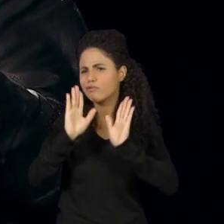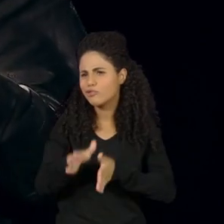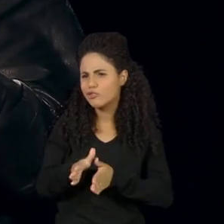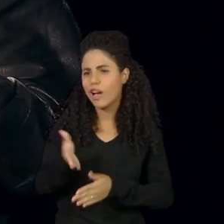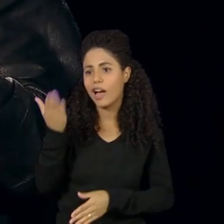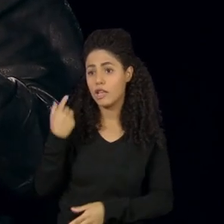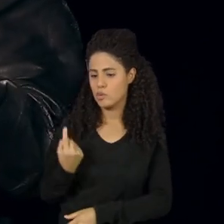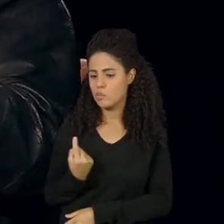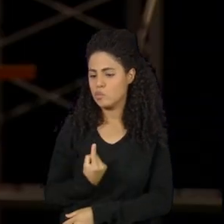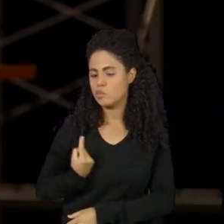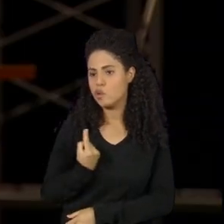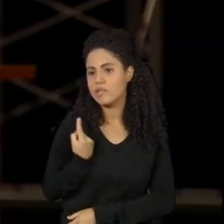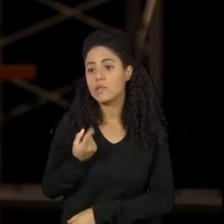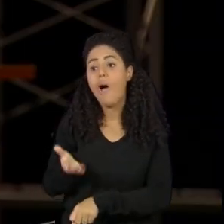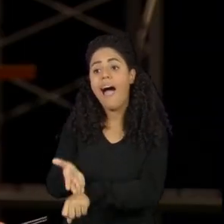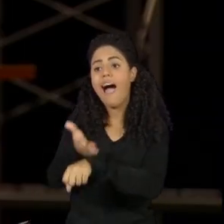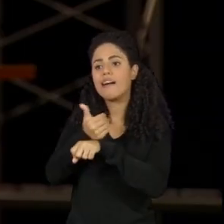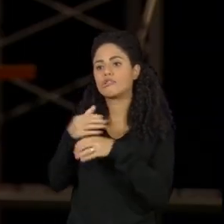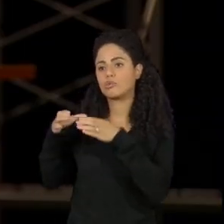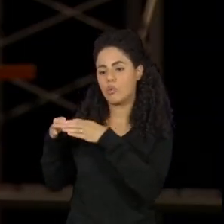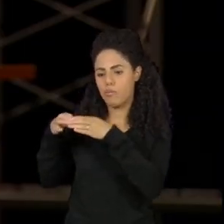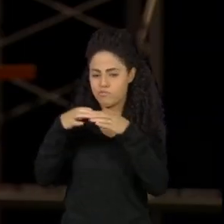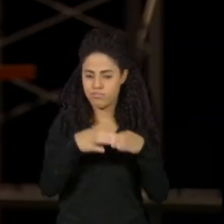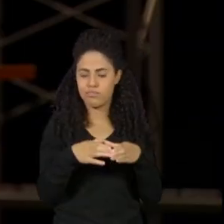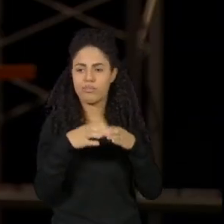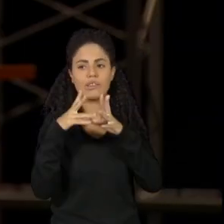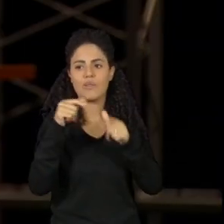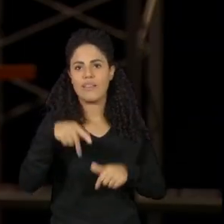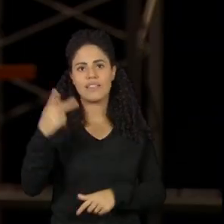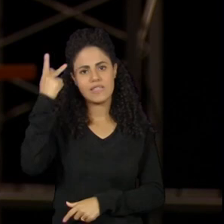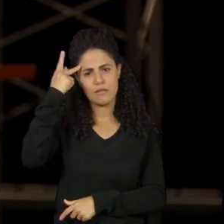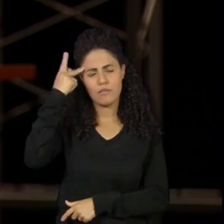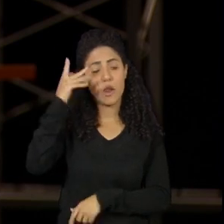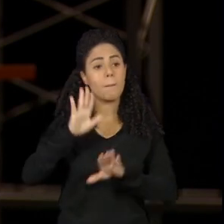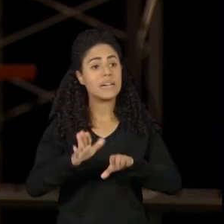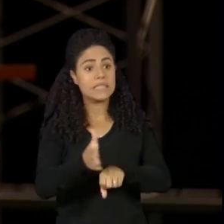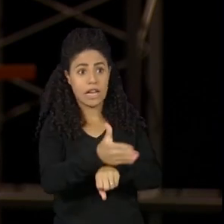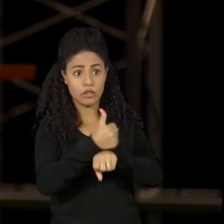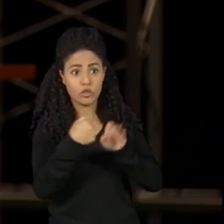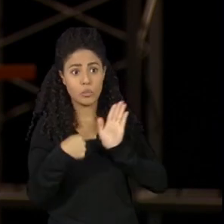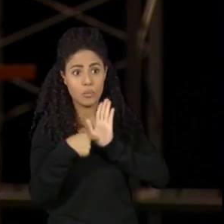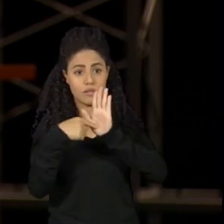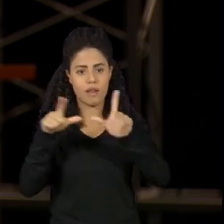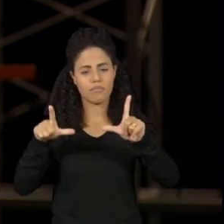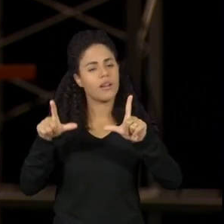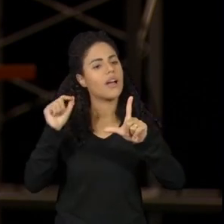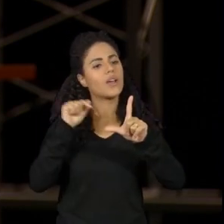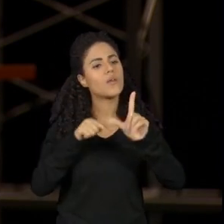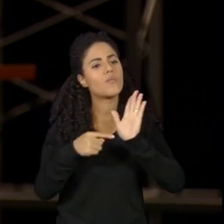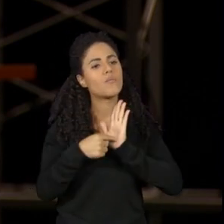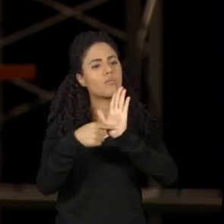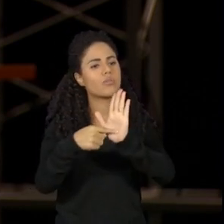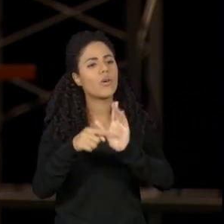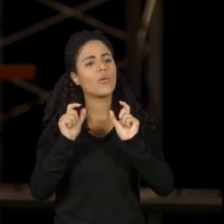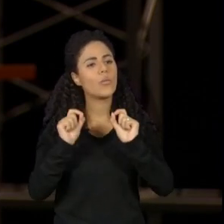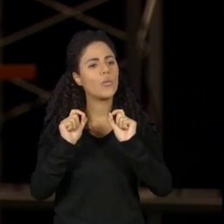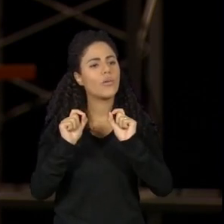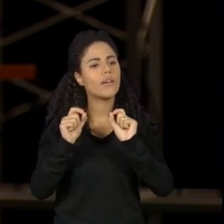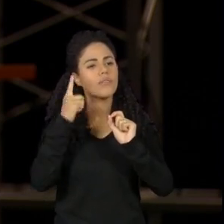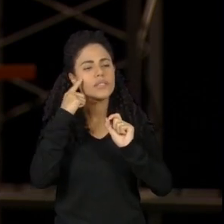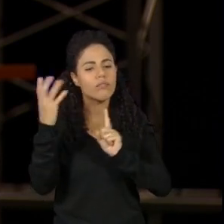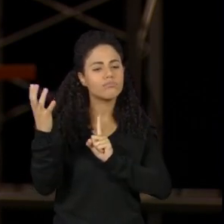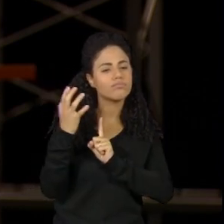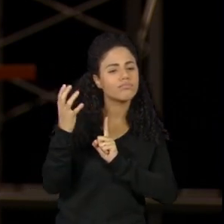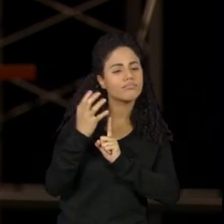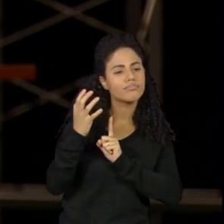vindo sozinho antes do grupo. Mas a gente vai chegar lá. Antes, a gente quer te mostrar um quadro que a gente produziu sobre o que te inspirava, o